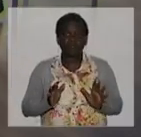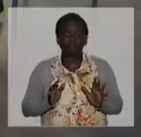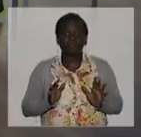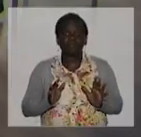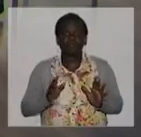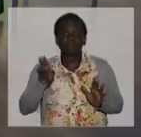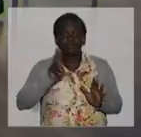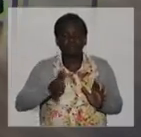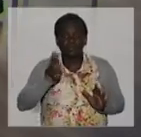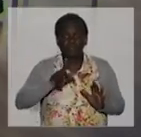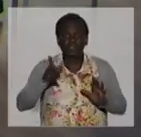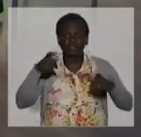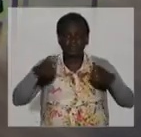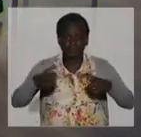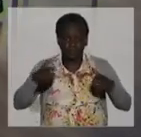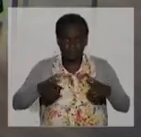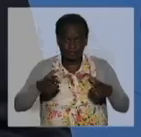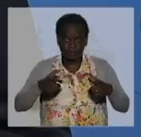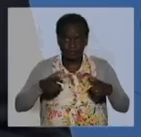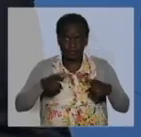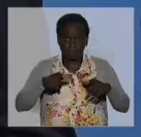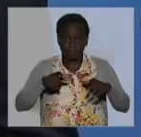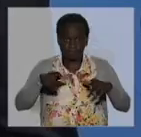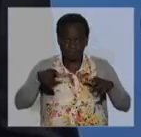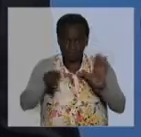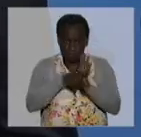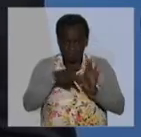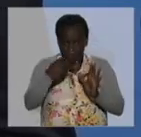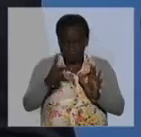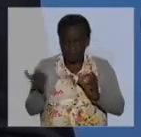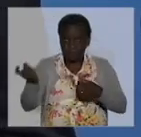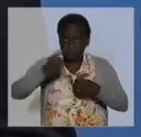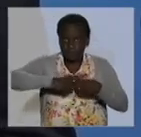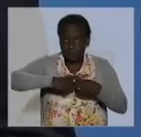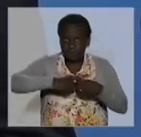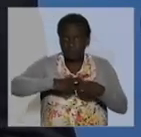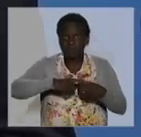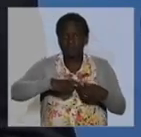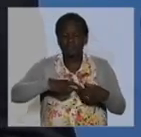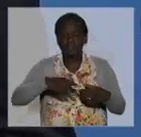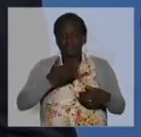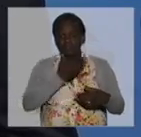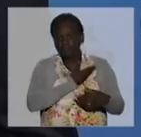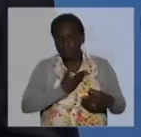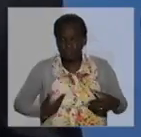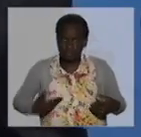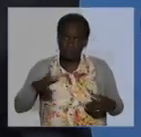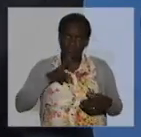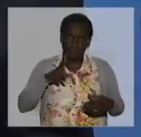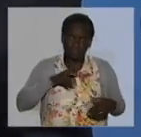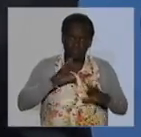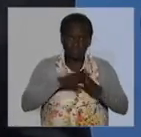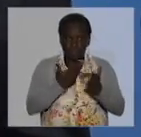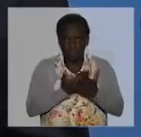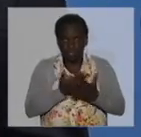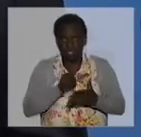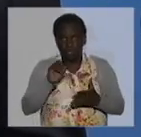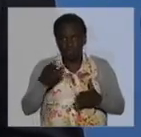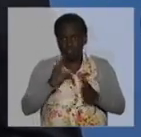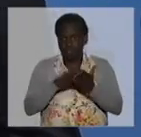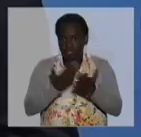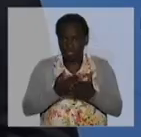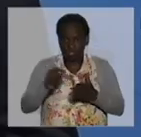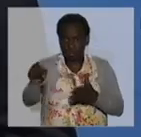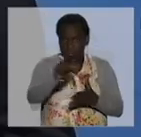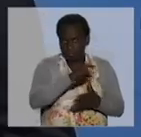municipais, utilizassem as instalações numa parceria público-privada daquela escola ou daquelas